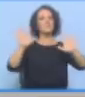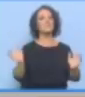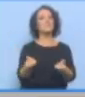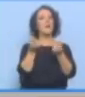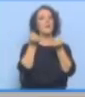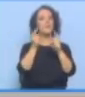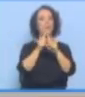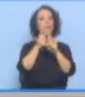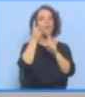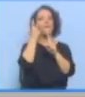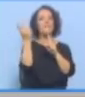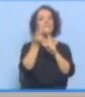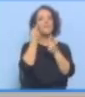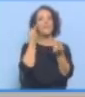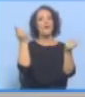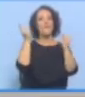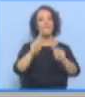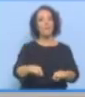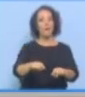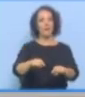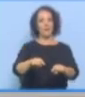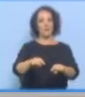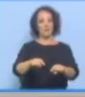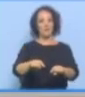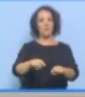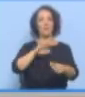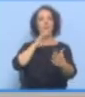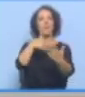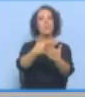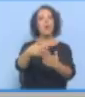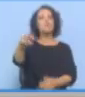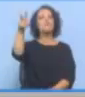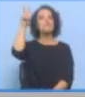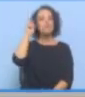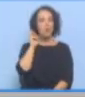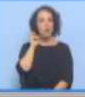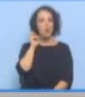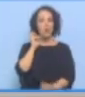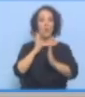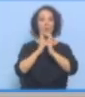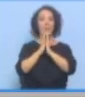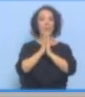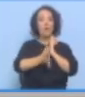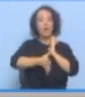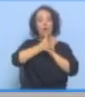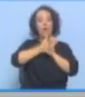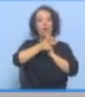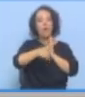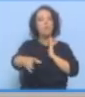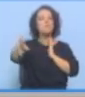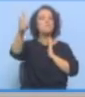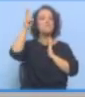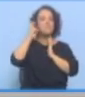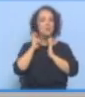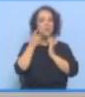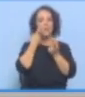Devolve-lhe a vida, devolve-lhe a capacidade de escutar a palavra de Deus, de escutar os outros, devolve-o